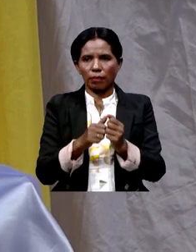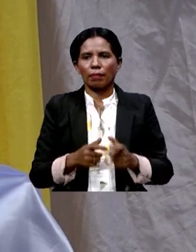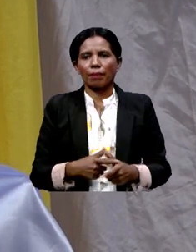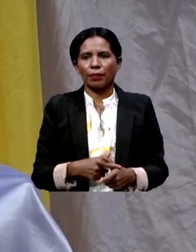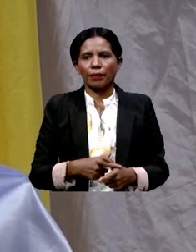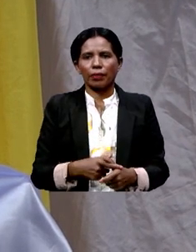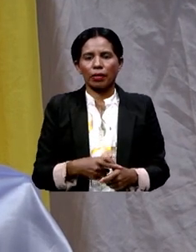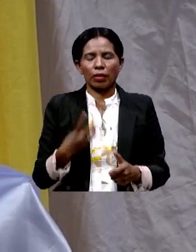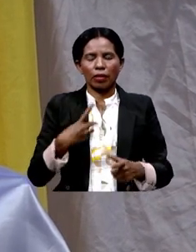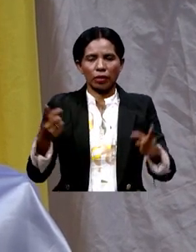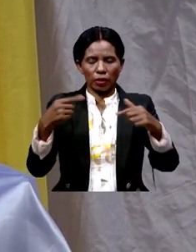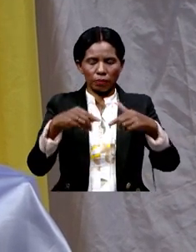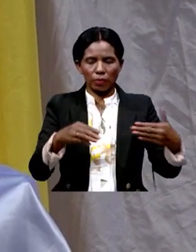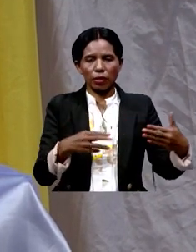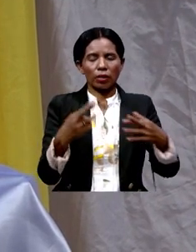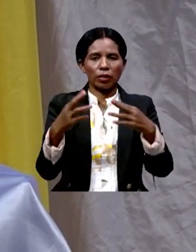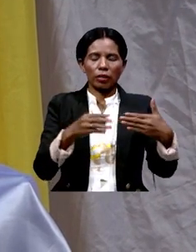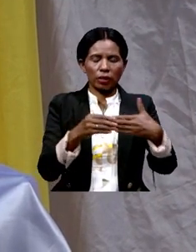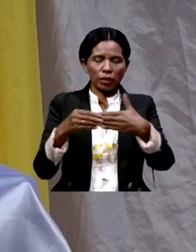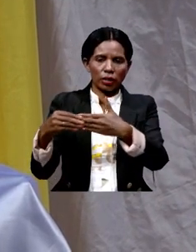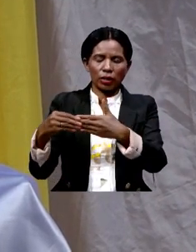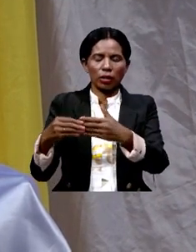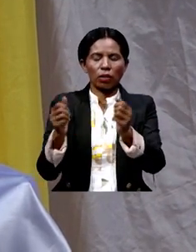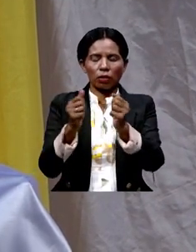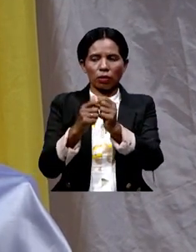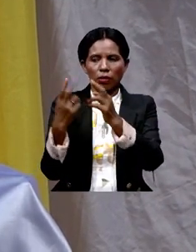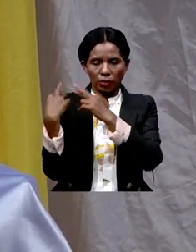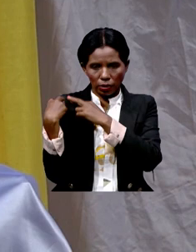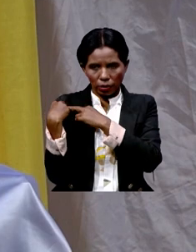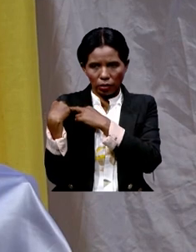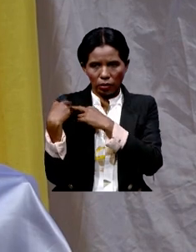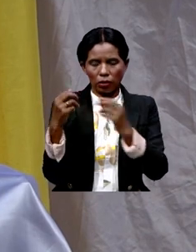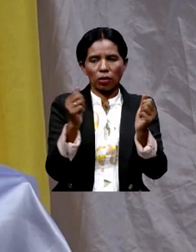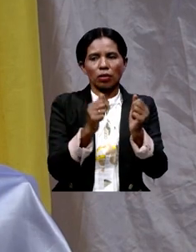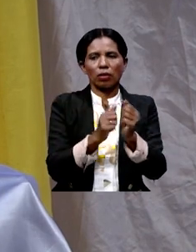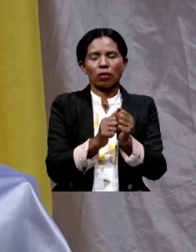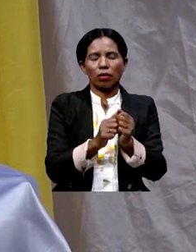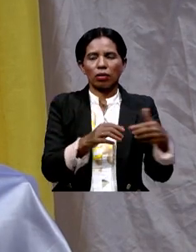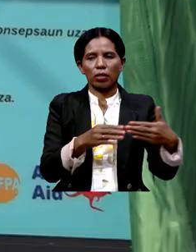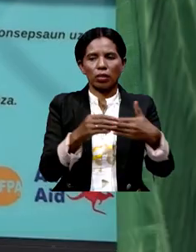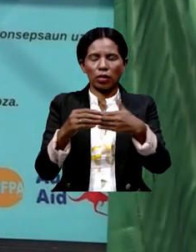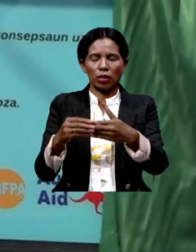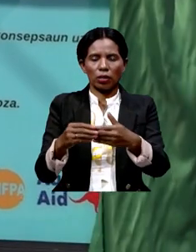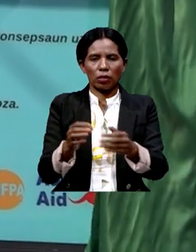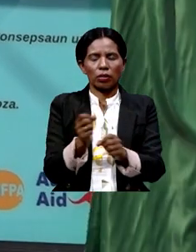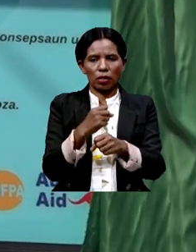e também o cunê ou responsabilidade ukune ho prejudica itania